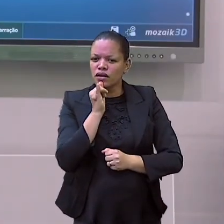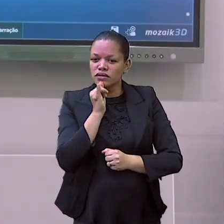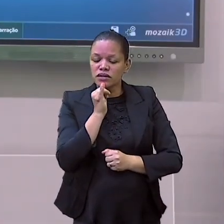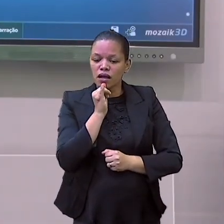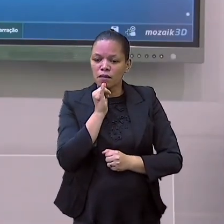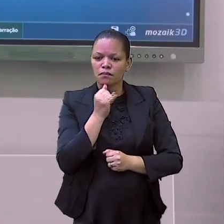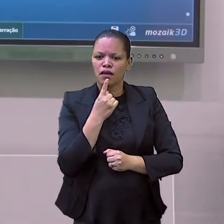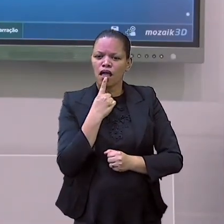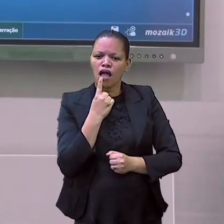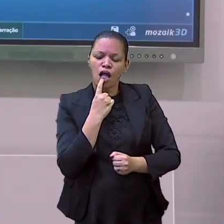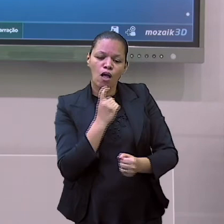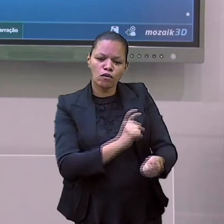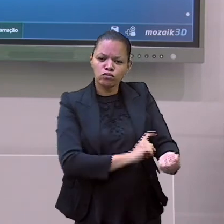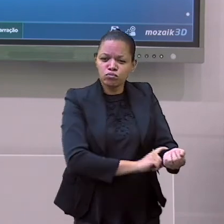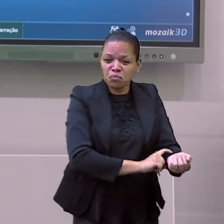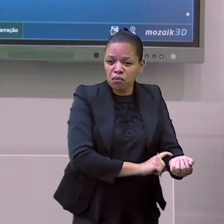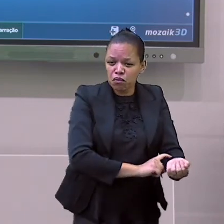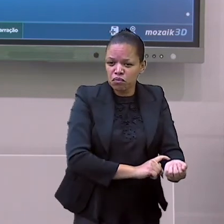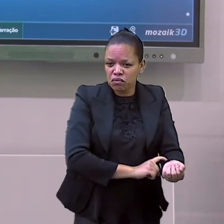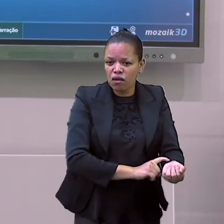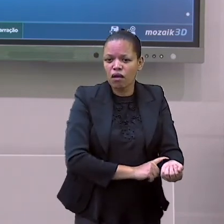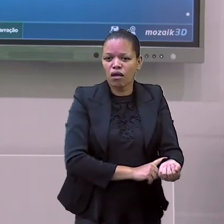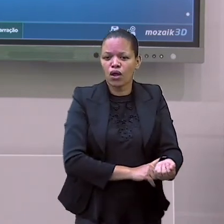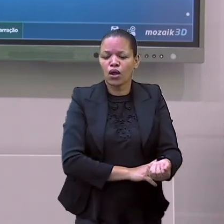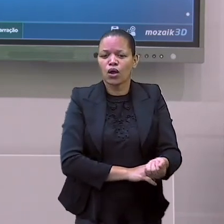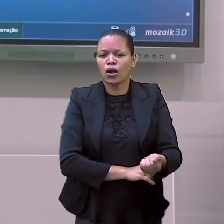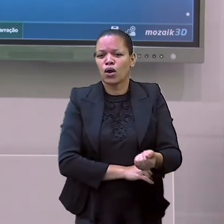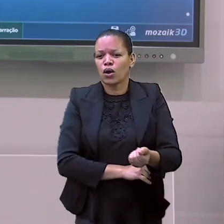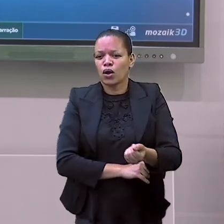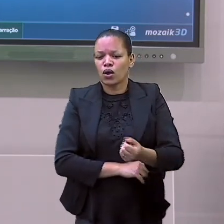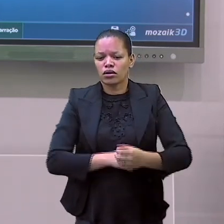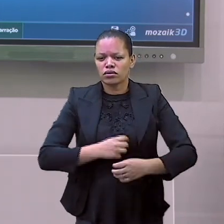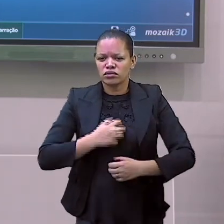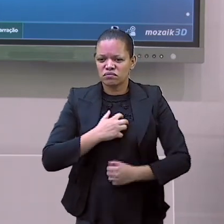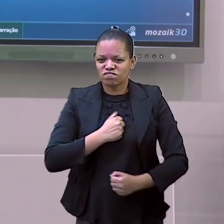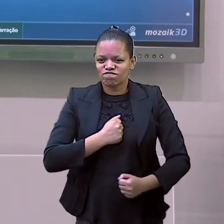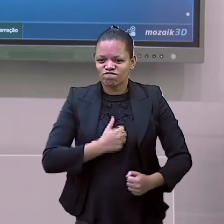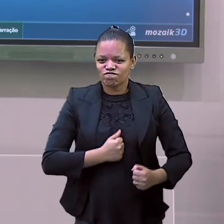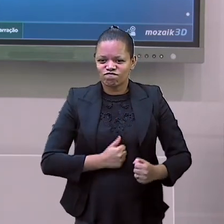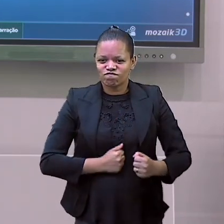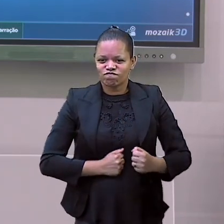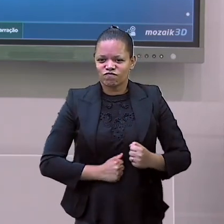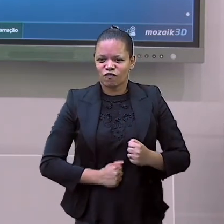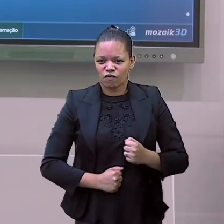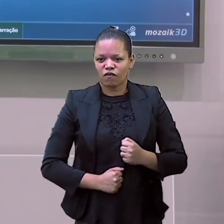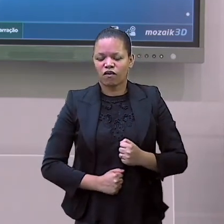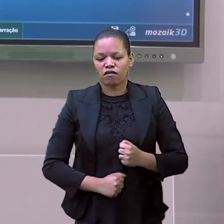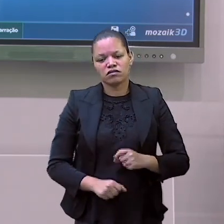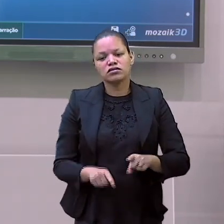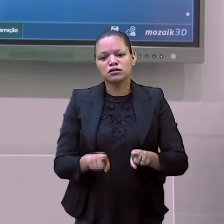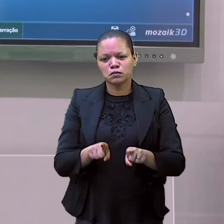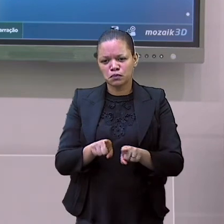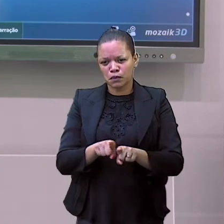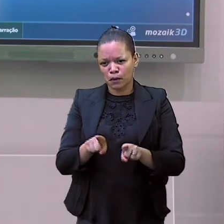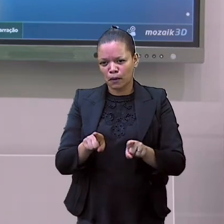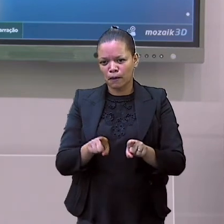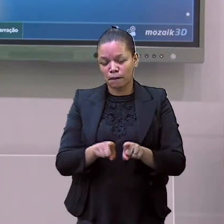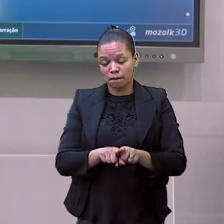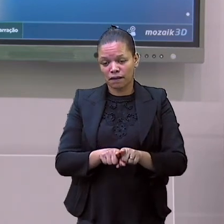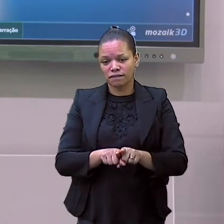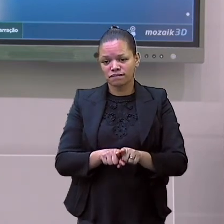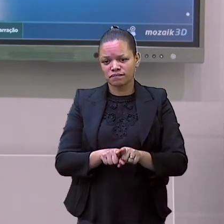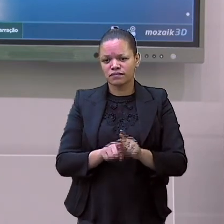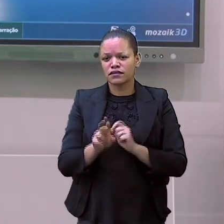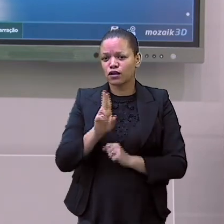sangue, urina e fezes. E nós temos também o uso do microscópio para estar